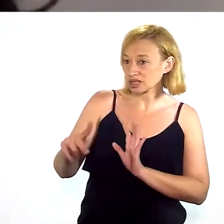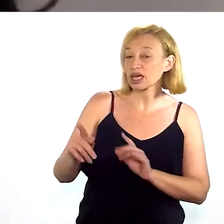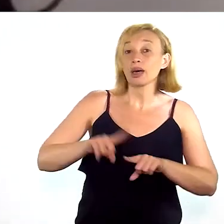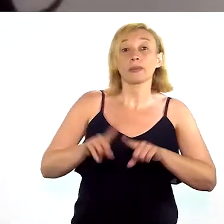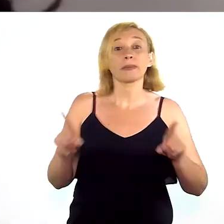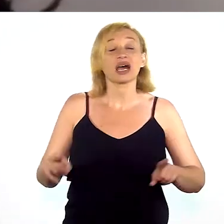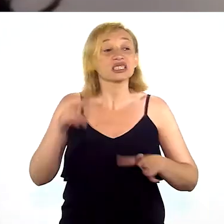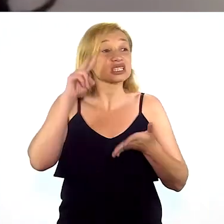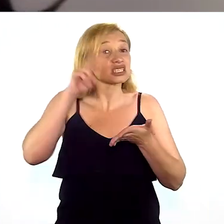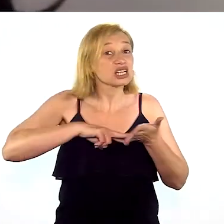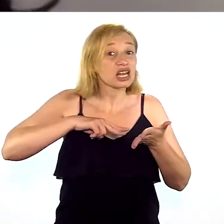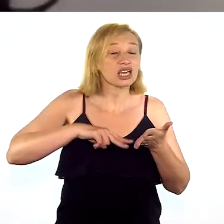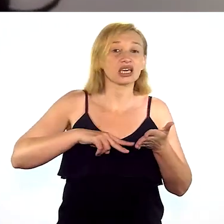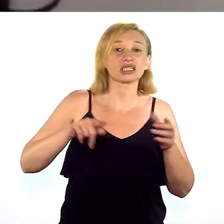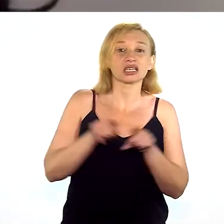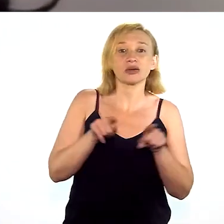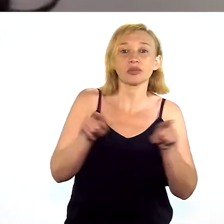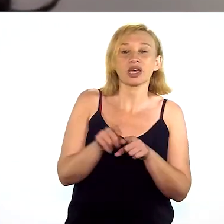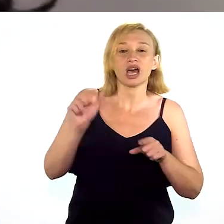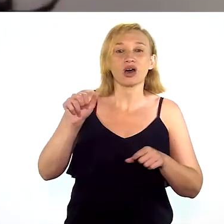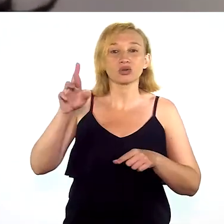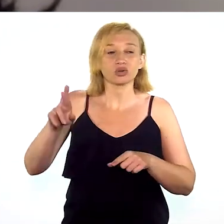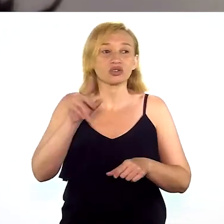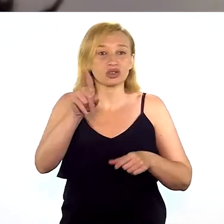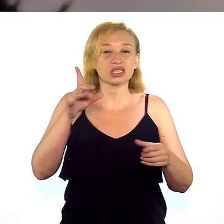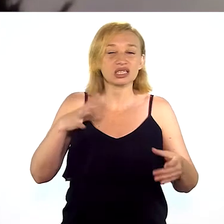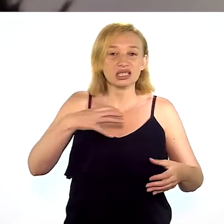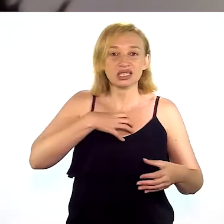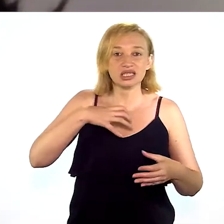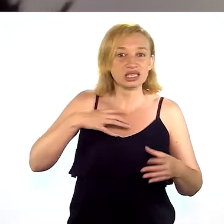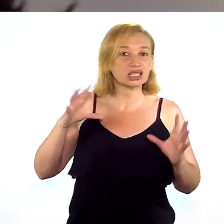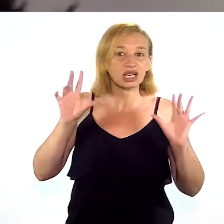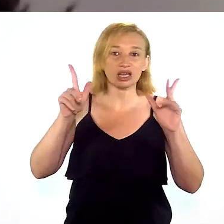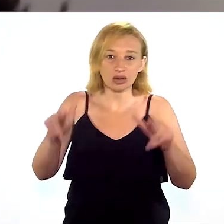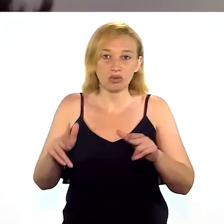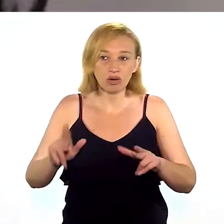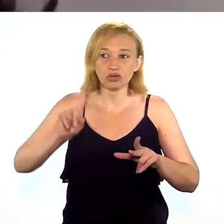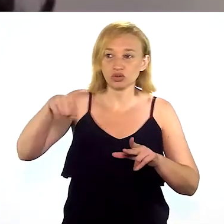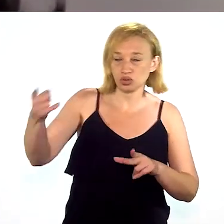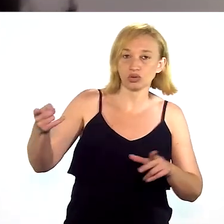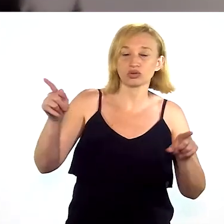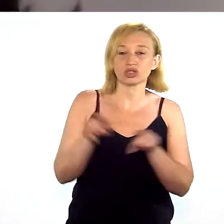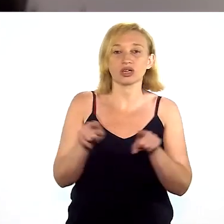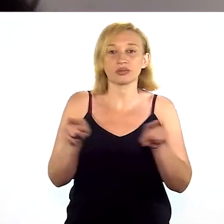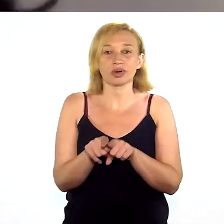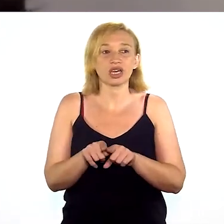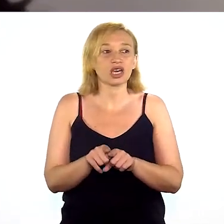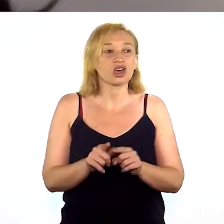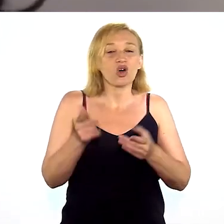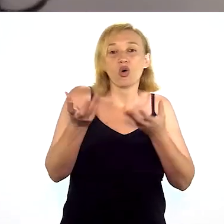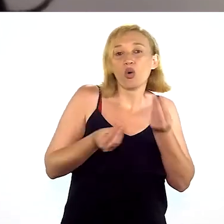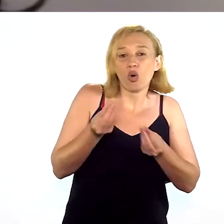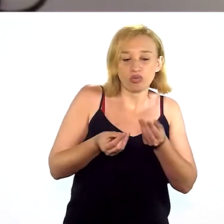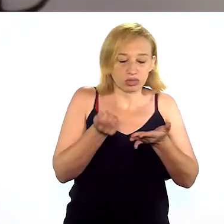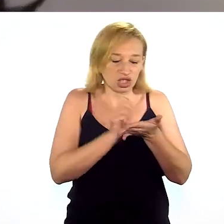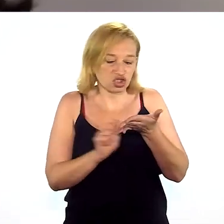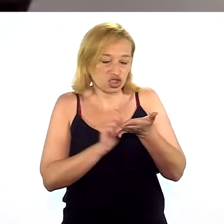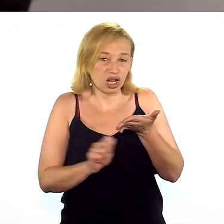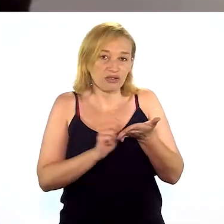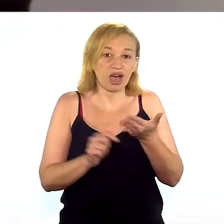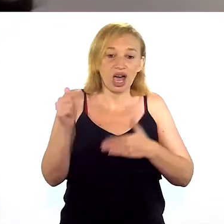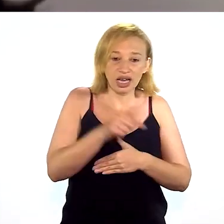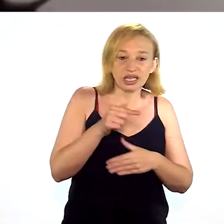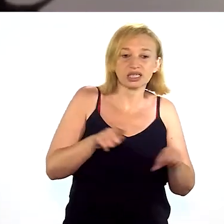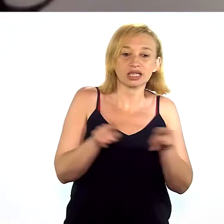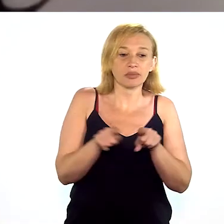regionais, das cidades de vocês. Mas ler autores com os quais você consiga se identificar, de outras formas, inclusive, né? Com o modo